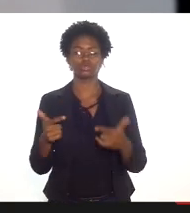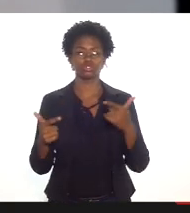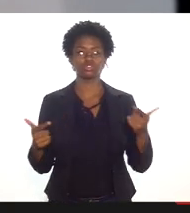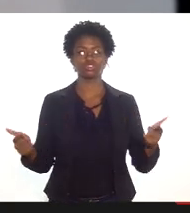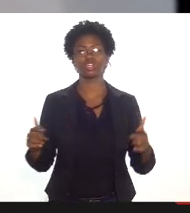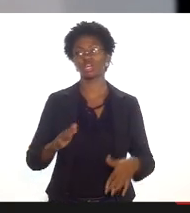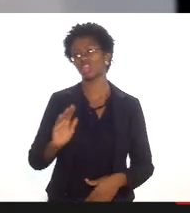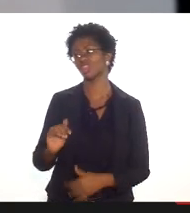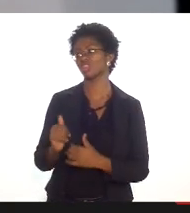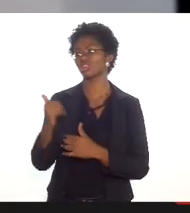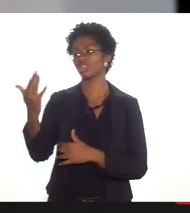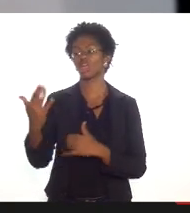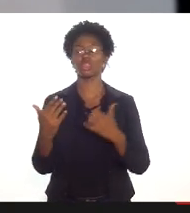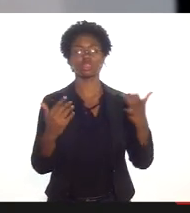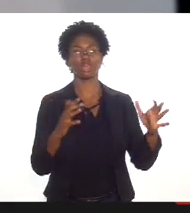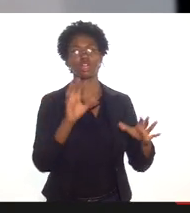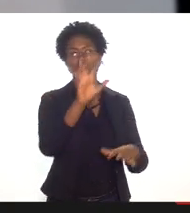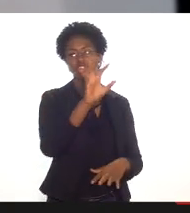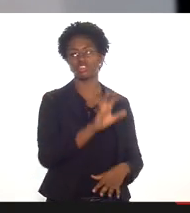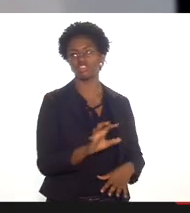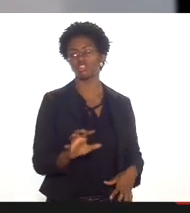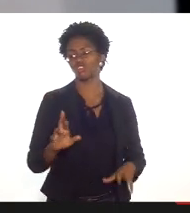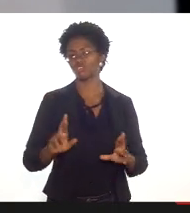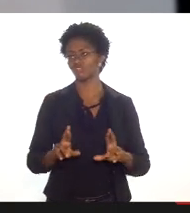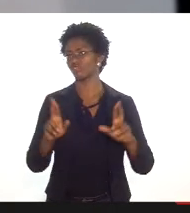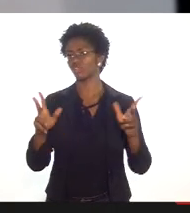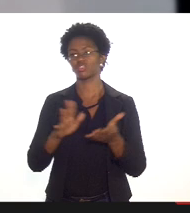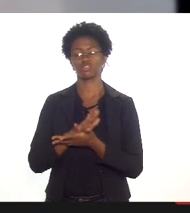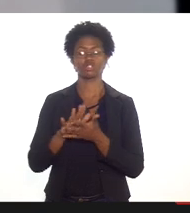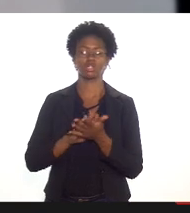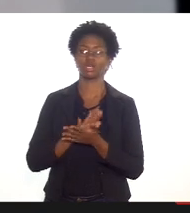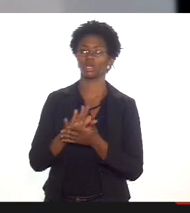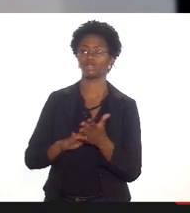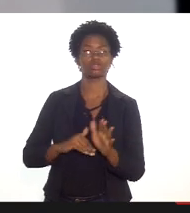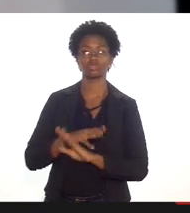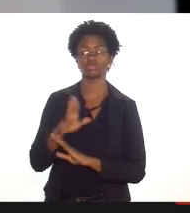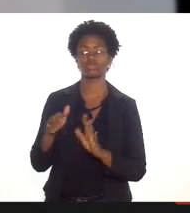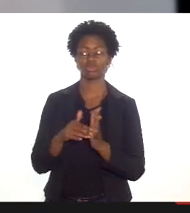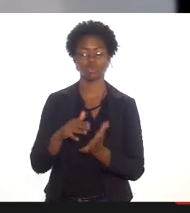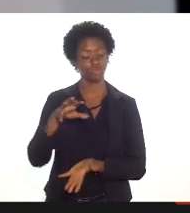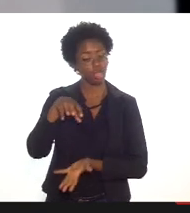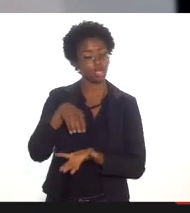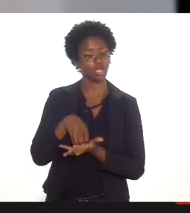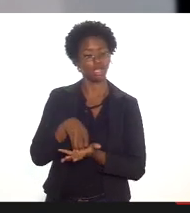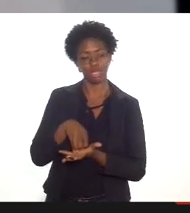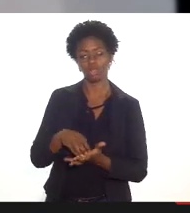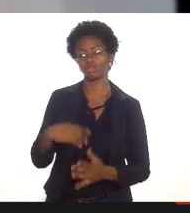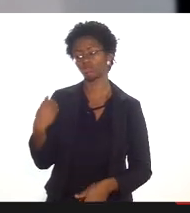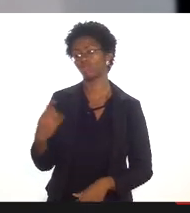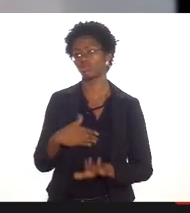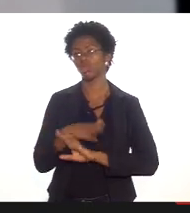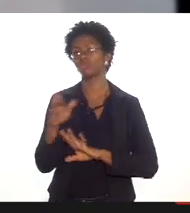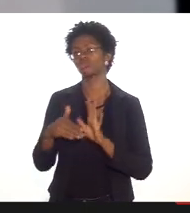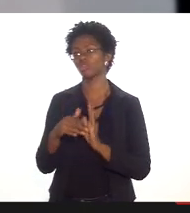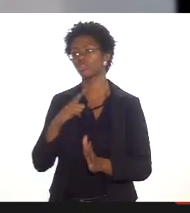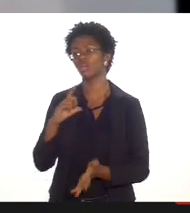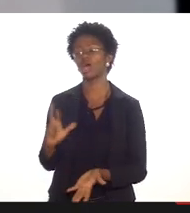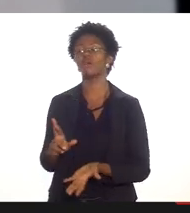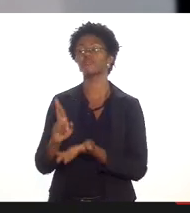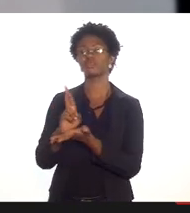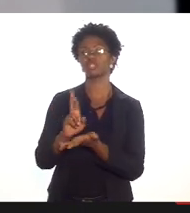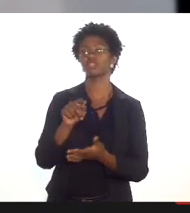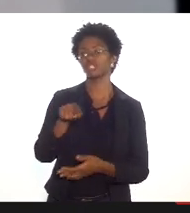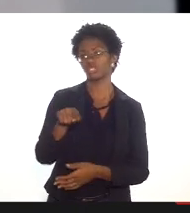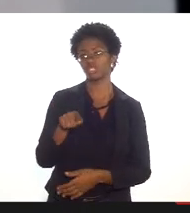região metropolitana, nenhum deles está no interior. Todos aqui e todos têm essa referência nacional, principalmente